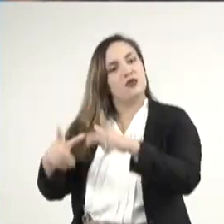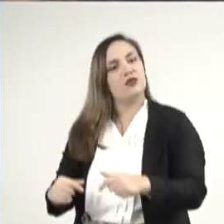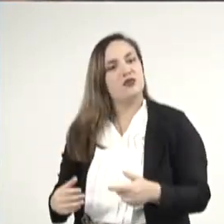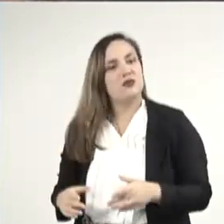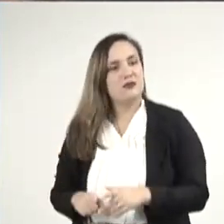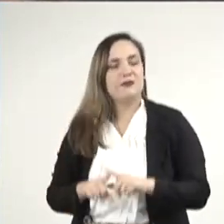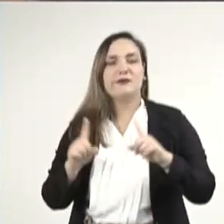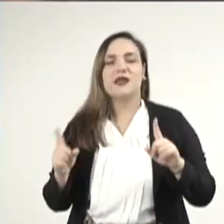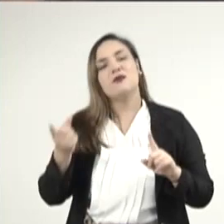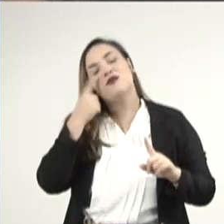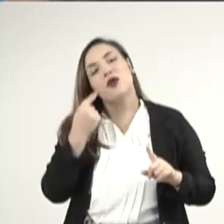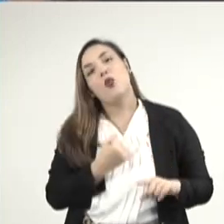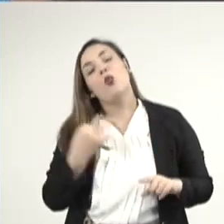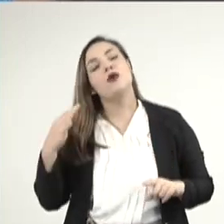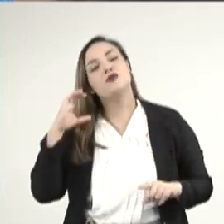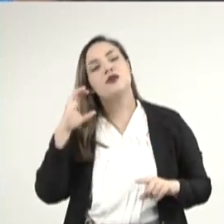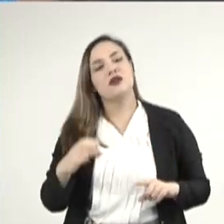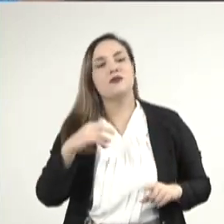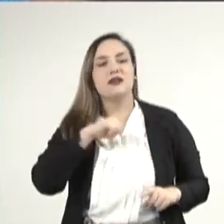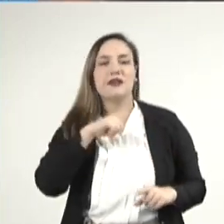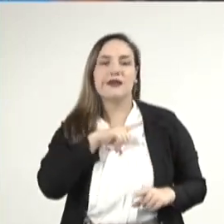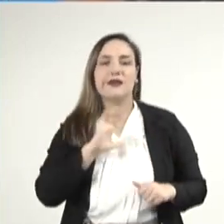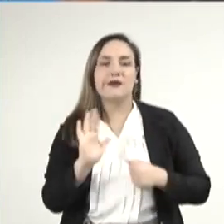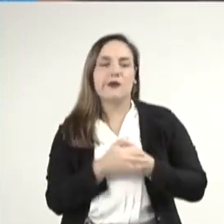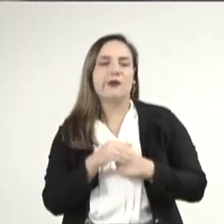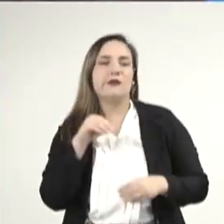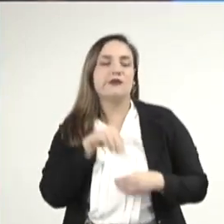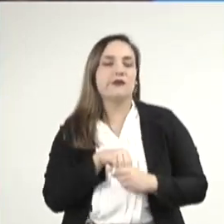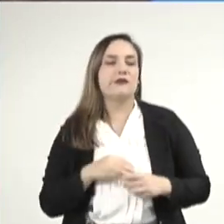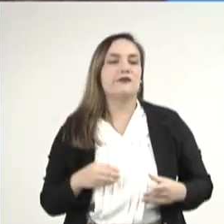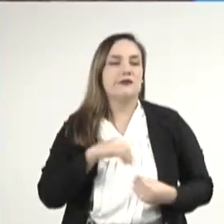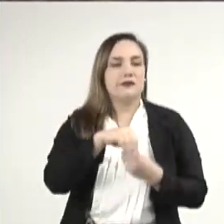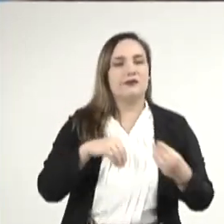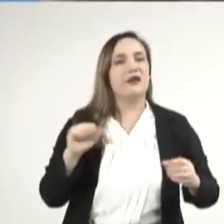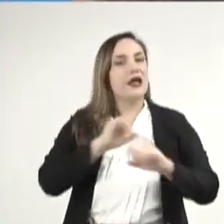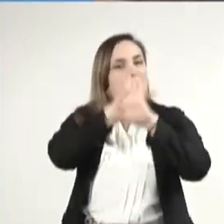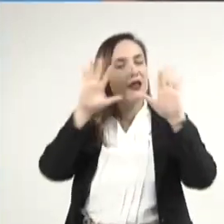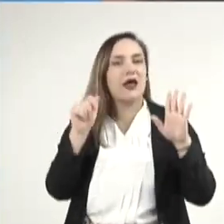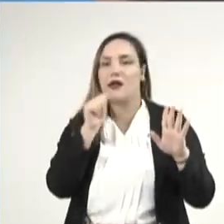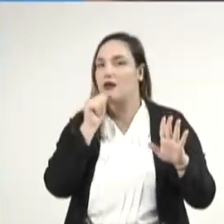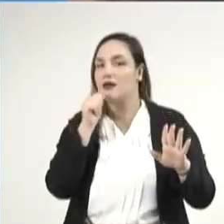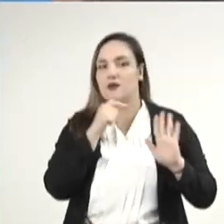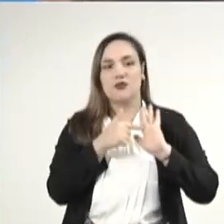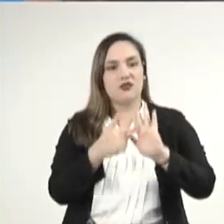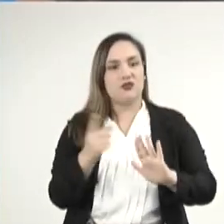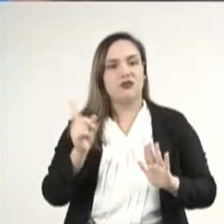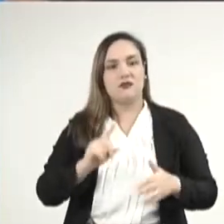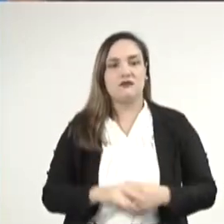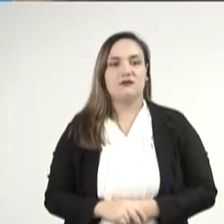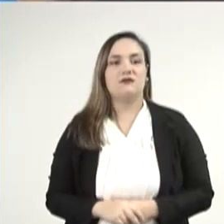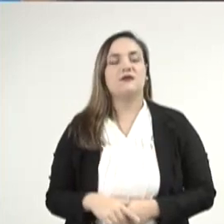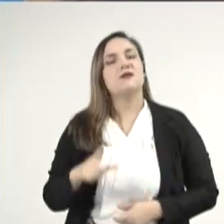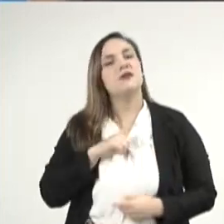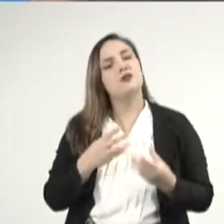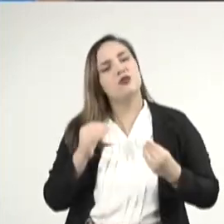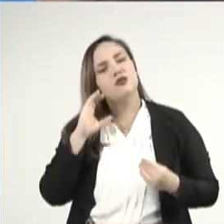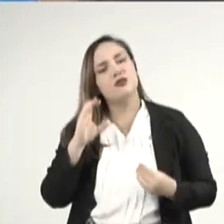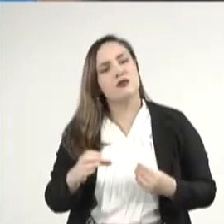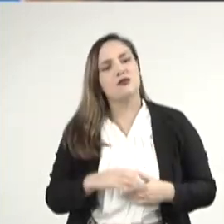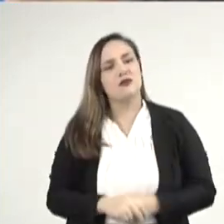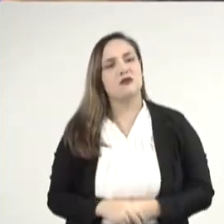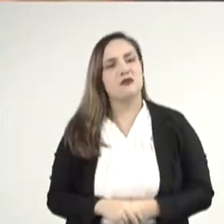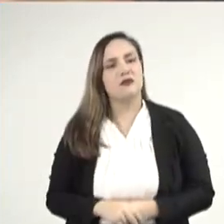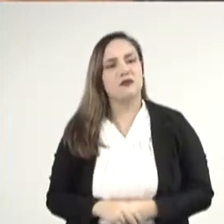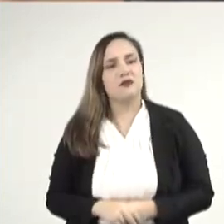quantos crimes nesse estado, nesse país tem que não foi elucidado? Quantos crimes nesse país tem? Por